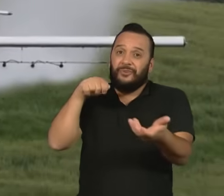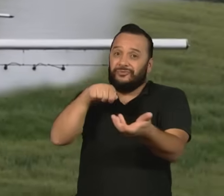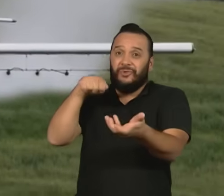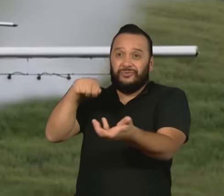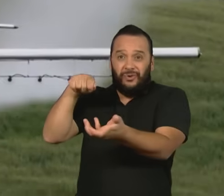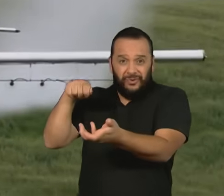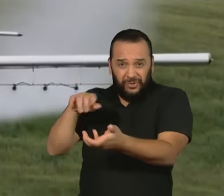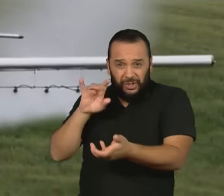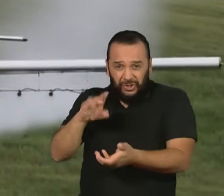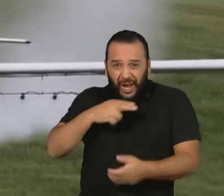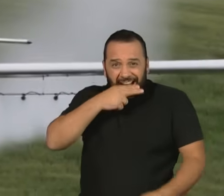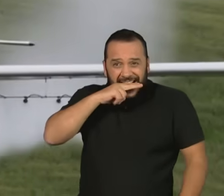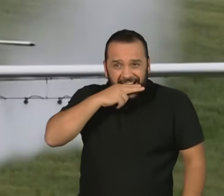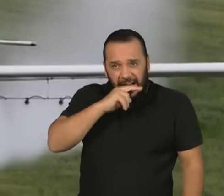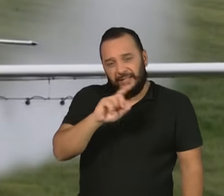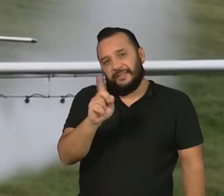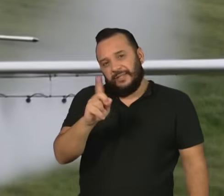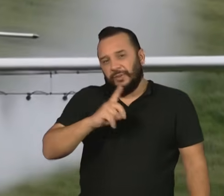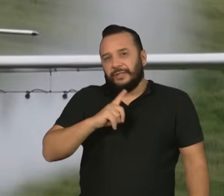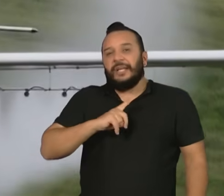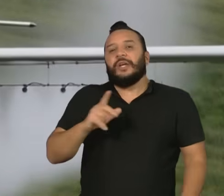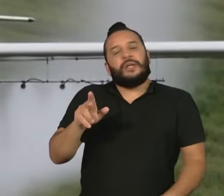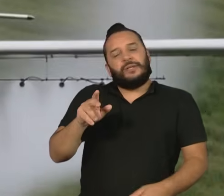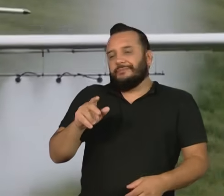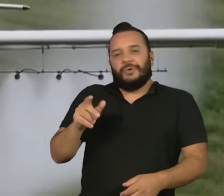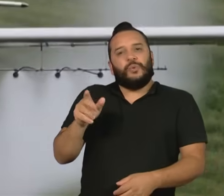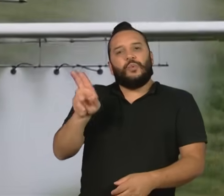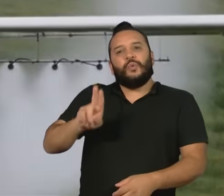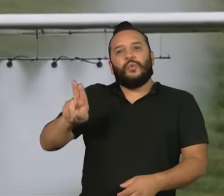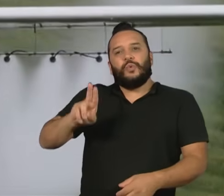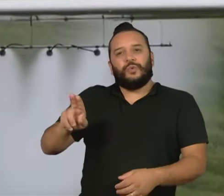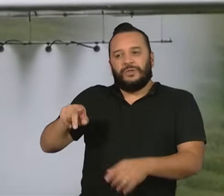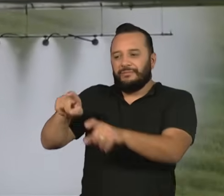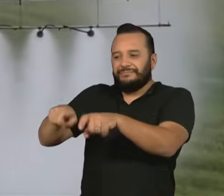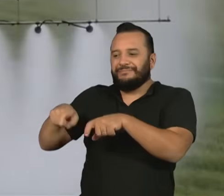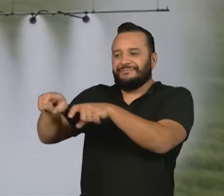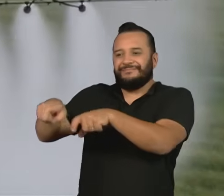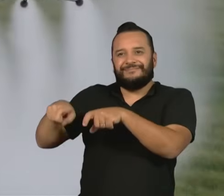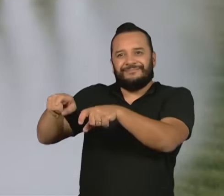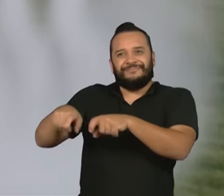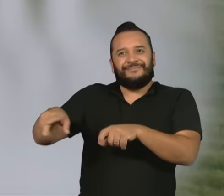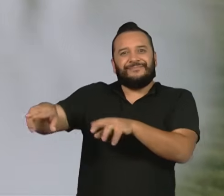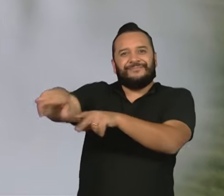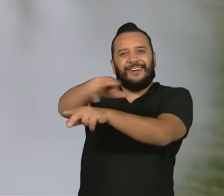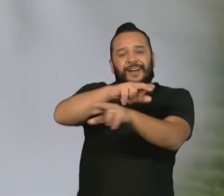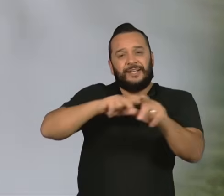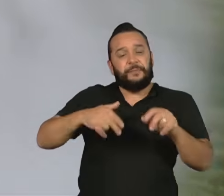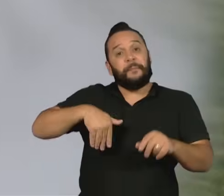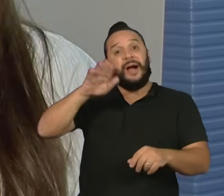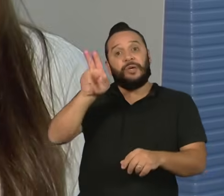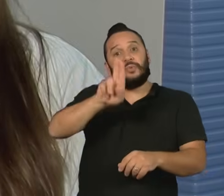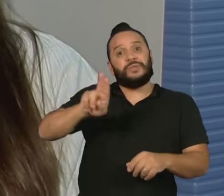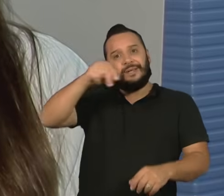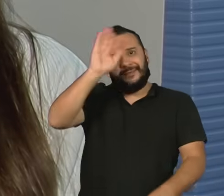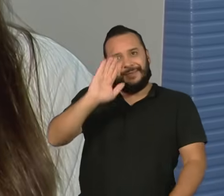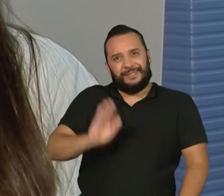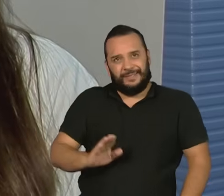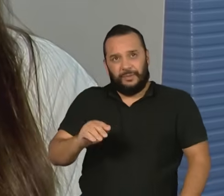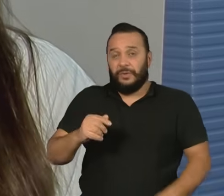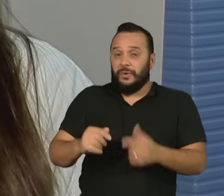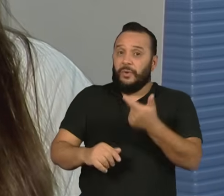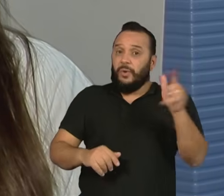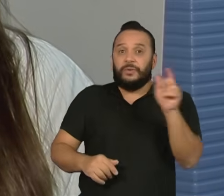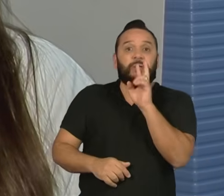só usado para cana-de-açúcar, ele tem vários usos, e ele é um dos herbicidas mais usados no Brasil, inclusive. Um outro